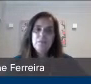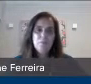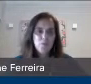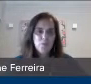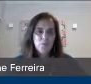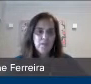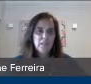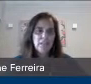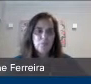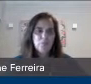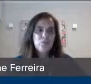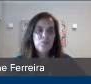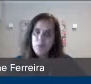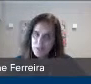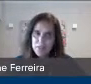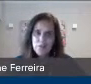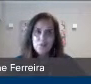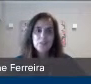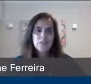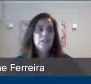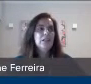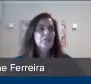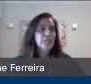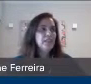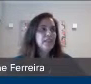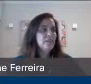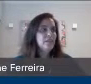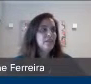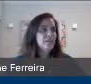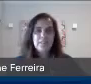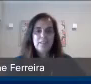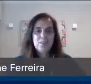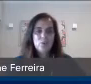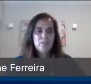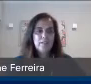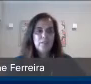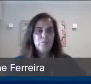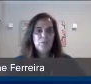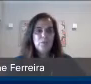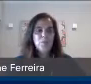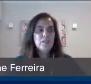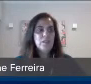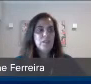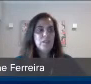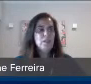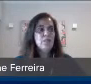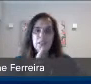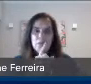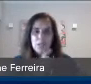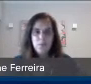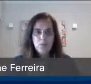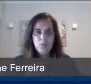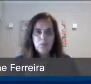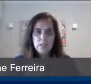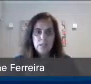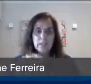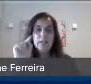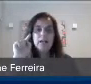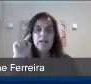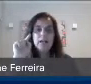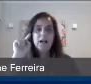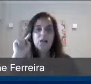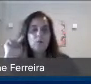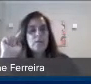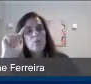acho que isso é importante, você ver que através das histórias dessas pessoas, você pensar que você pode conseguir, agora para conseguir uma